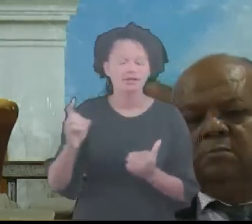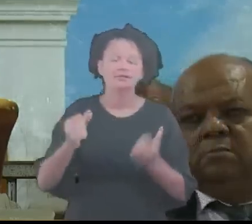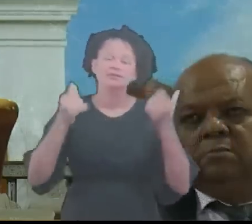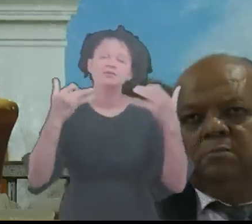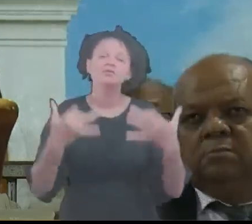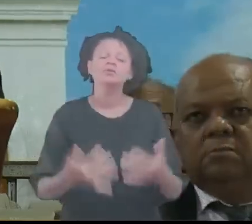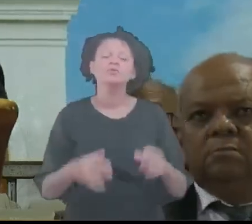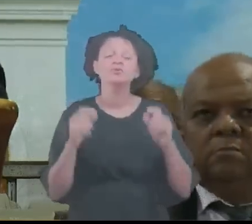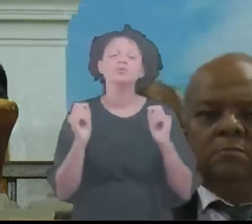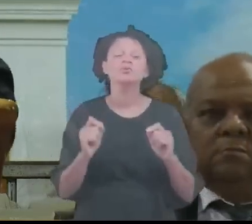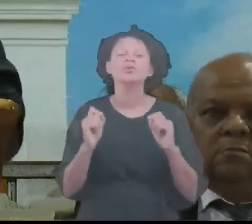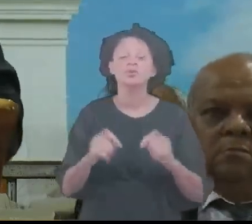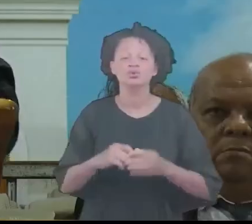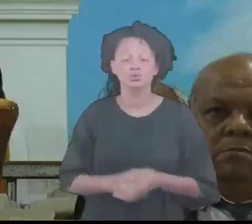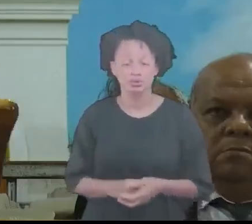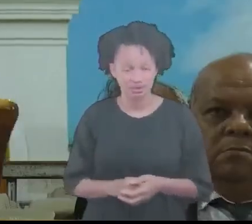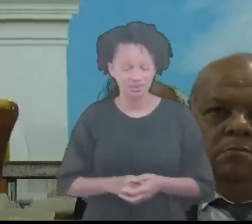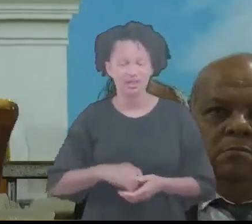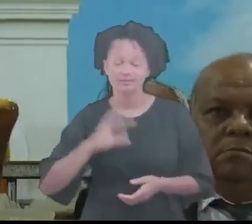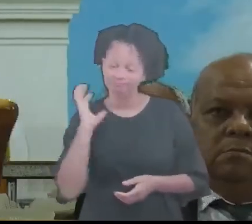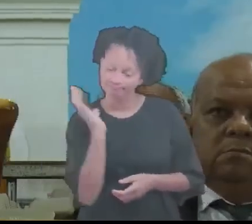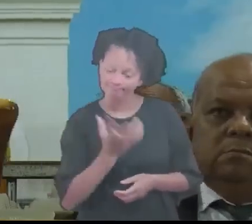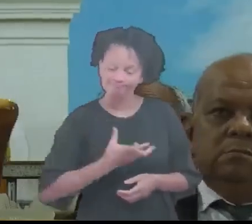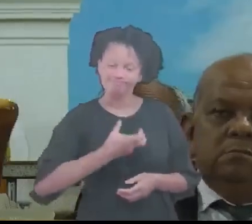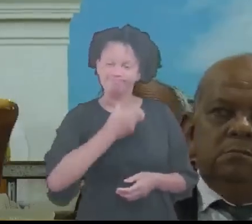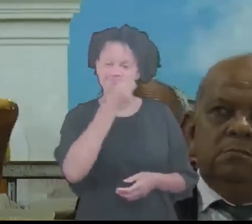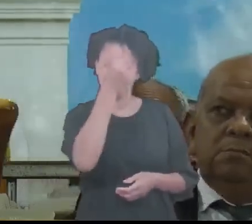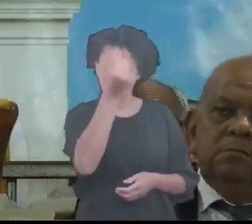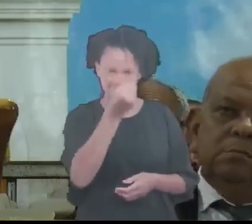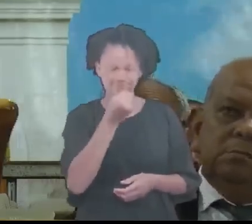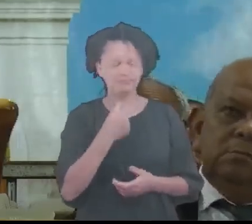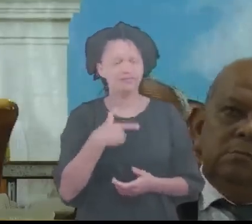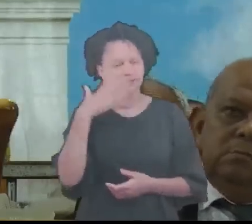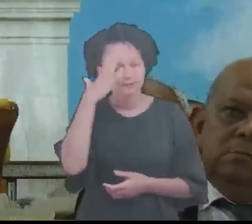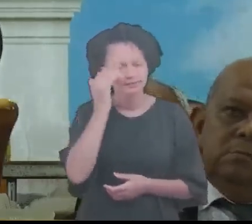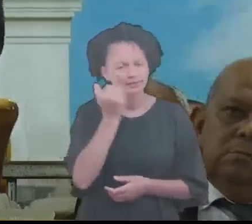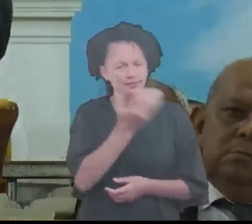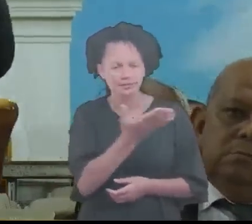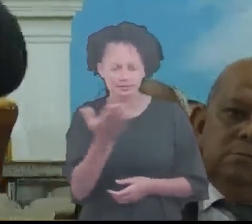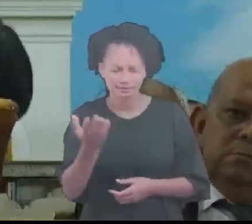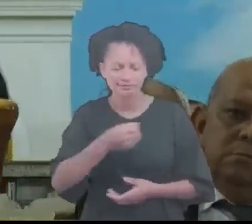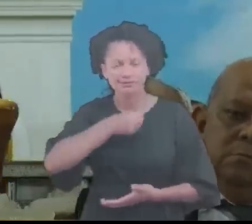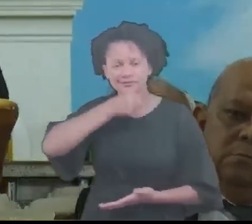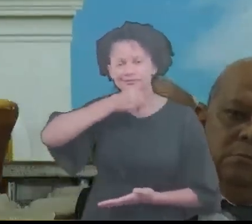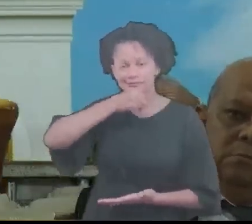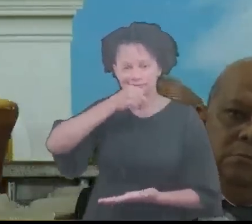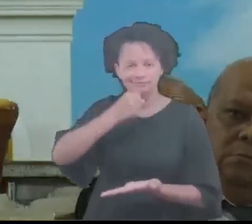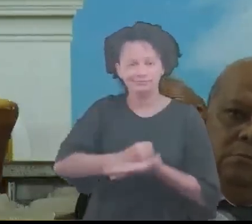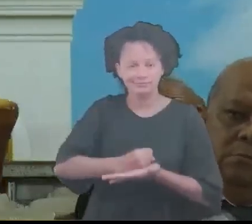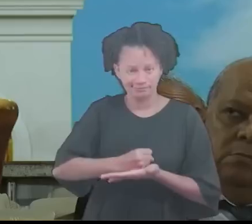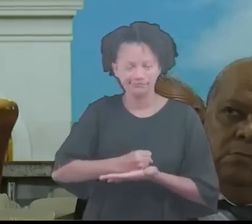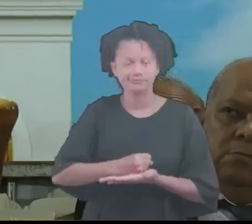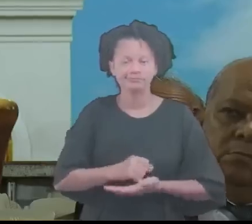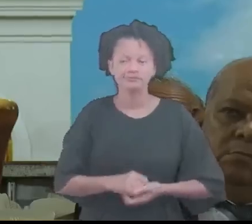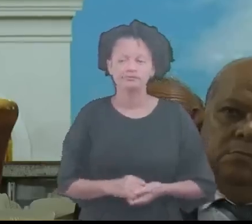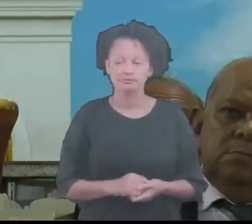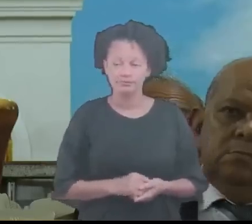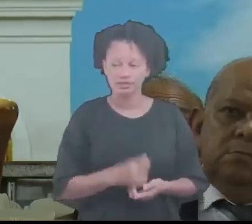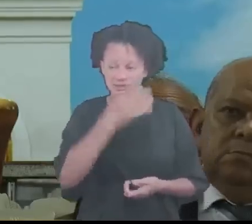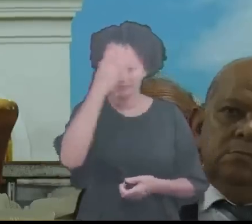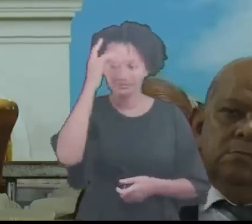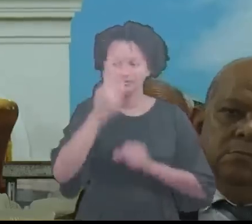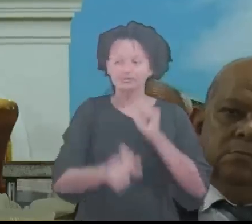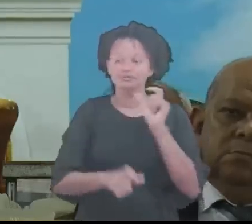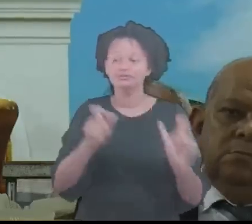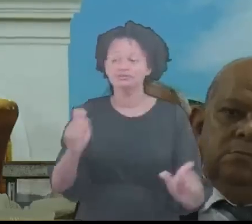fala da redenção. Os irmãos sabem que no Antigo Testamento as